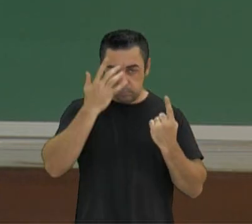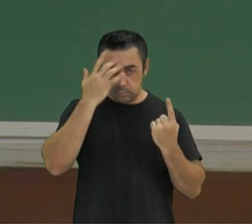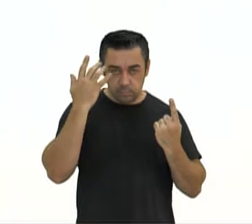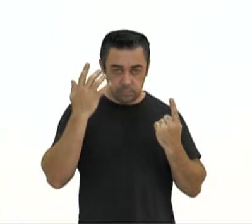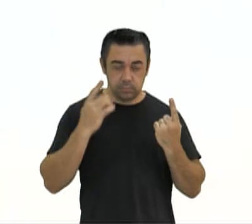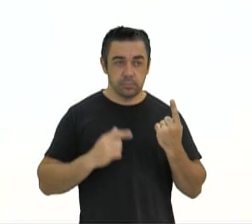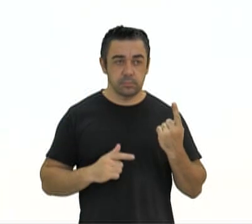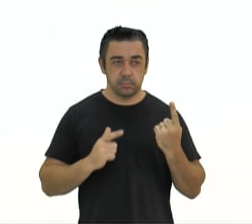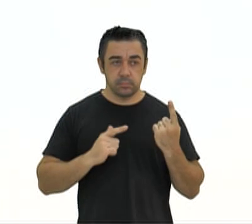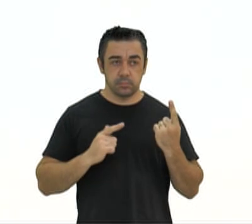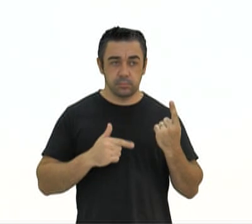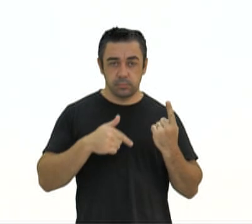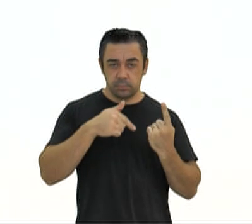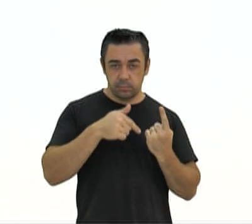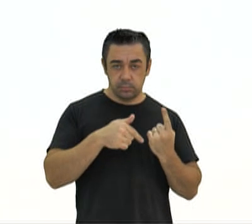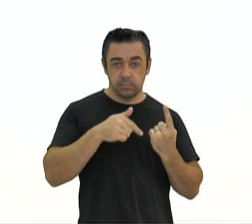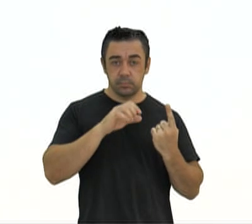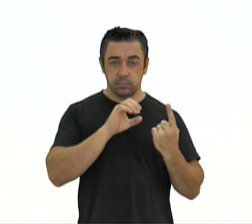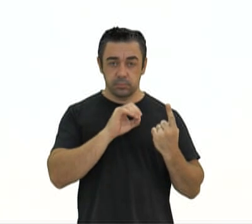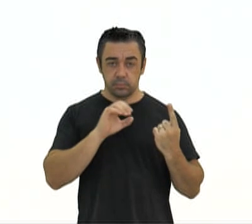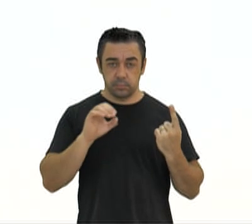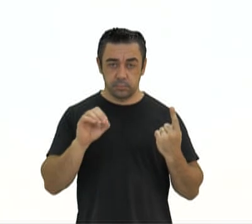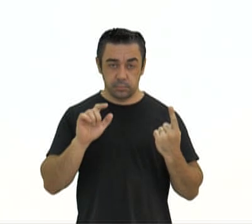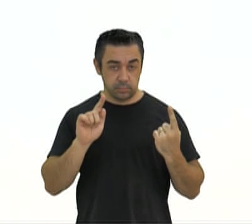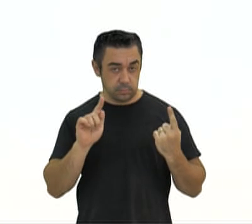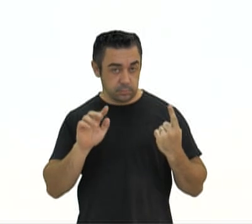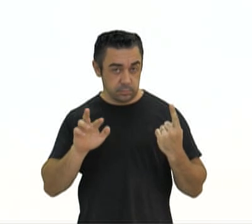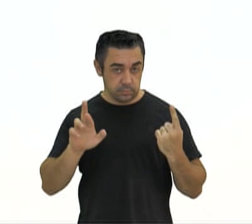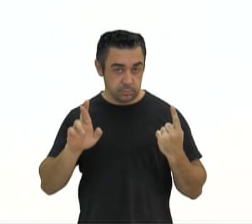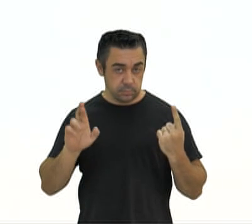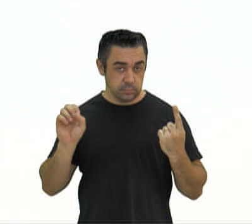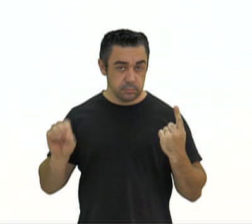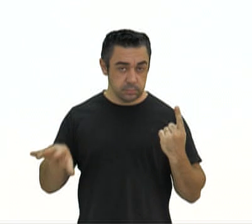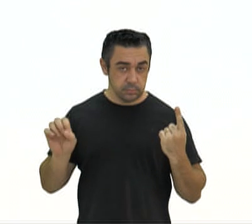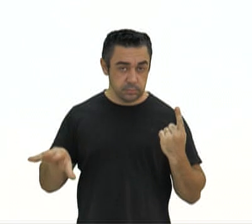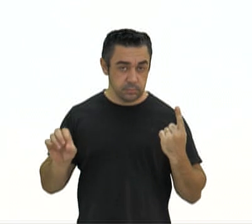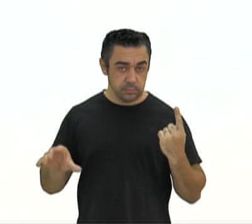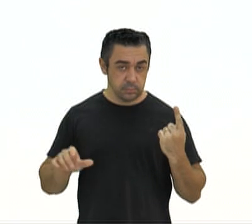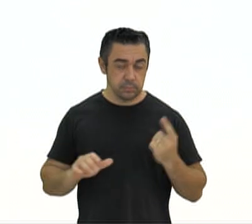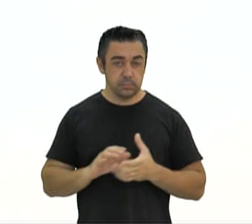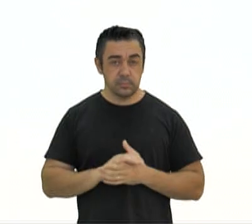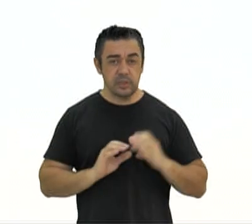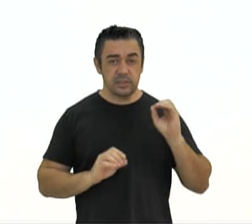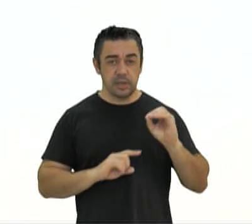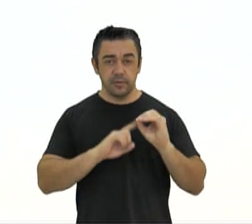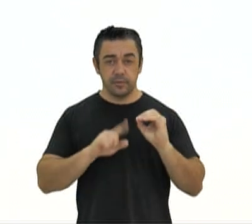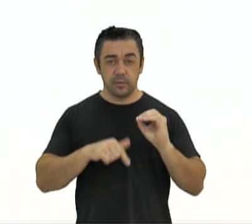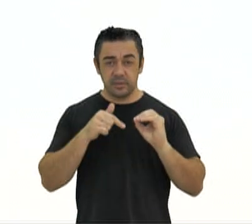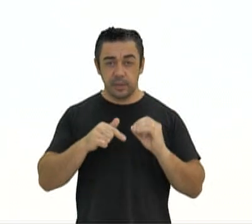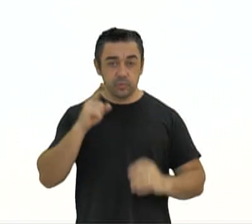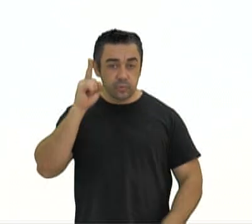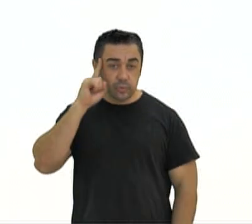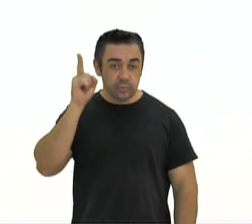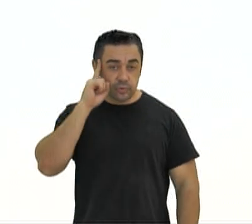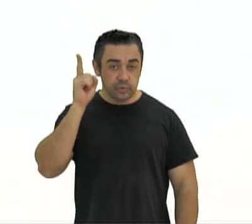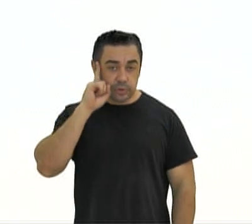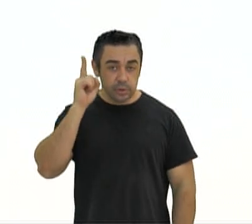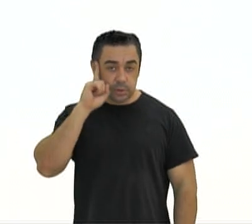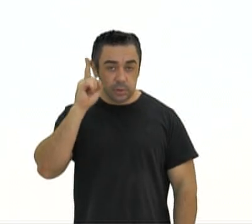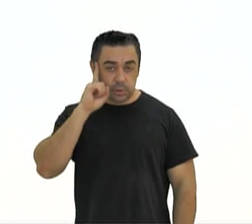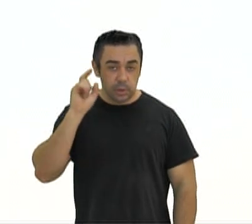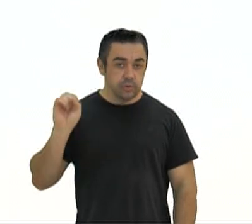produz 700 gramas de lixo, tá? Então, é 0,7 quilogramas de lixo por dia. Então,